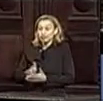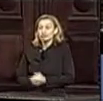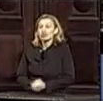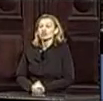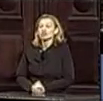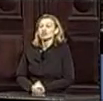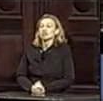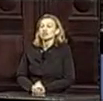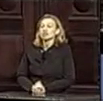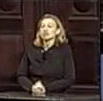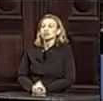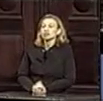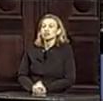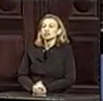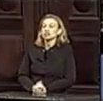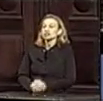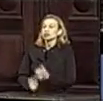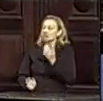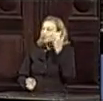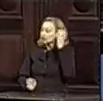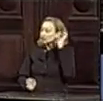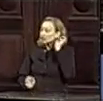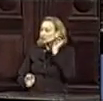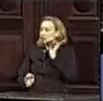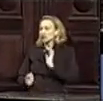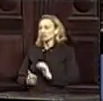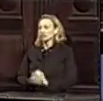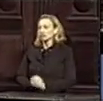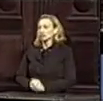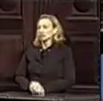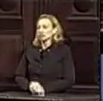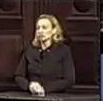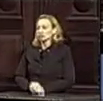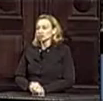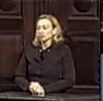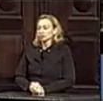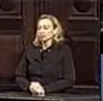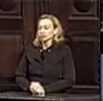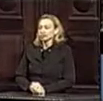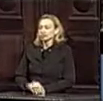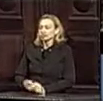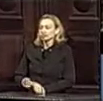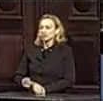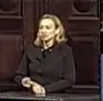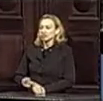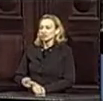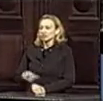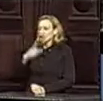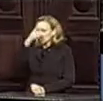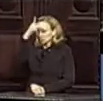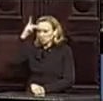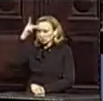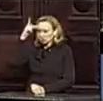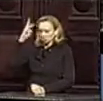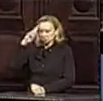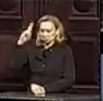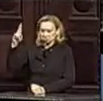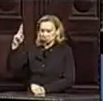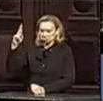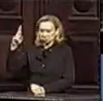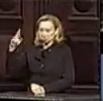E aqueles que têm a responsabilidade de promover a segurança da